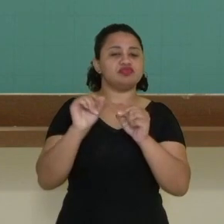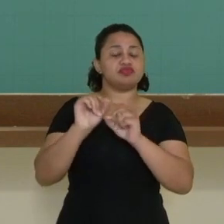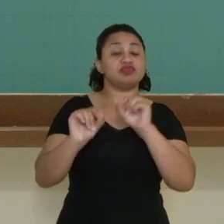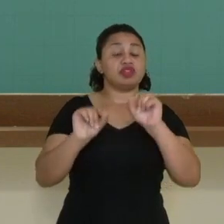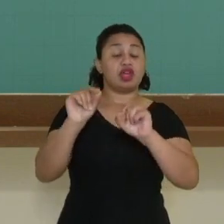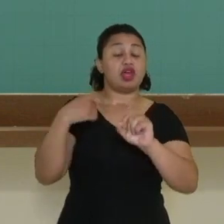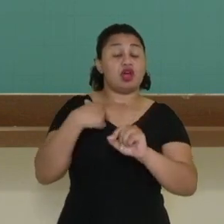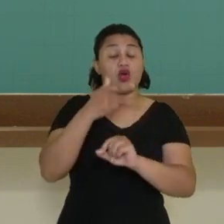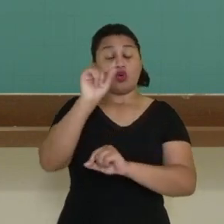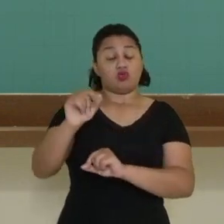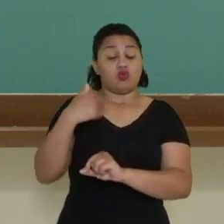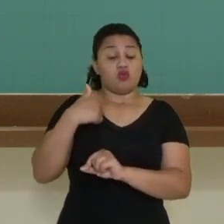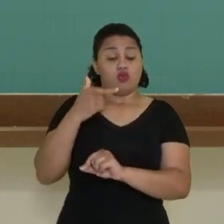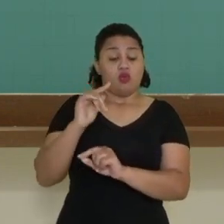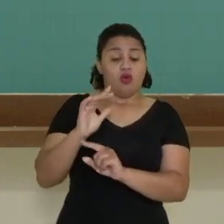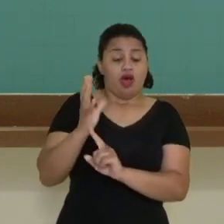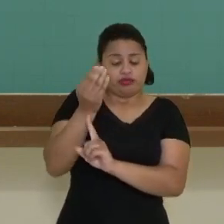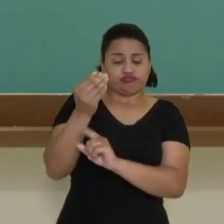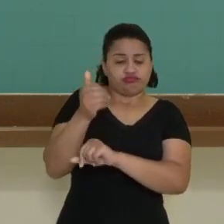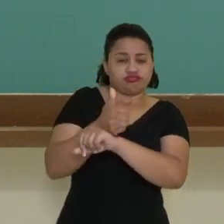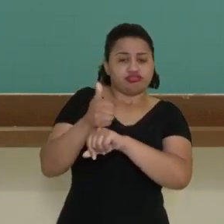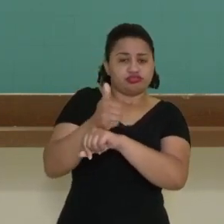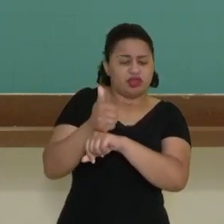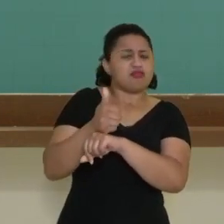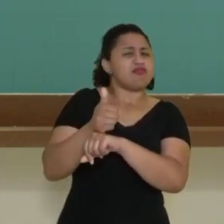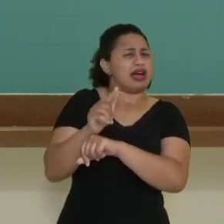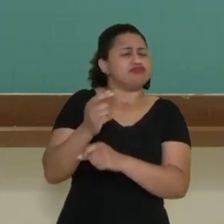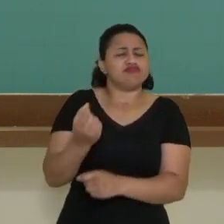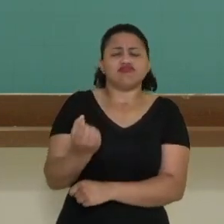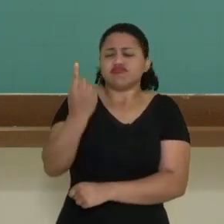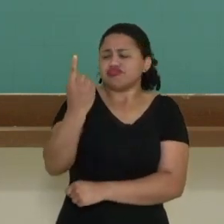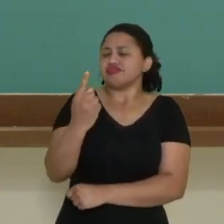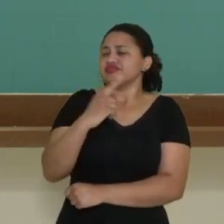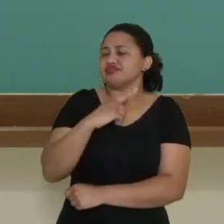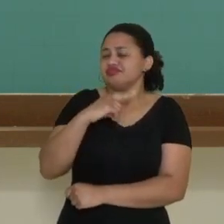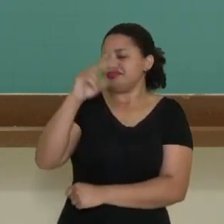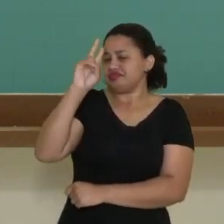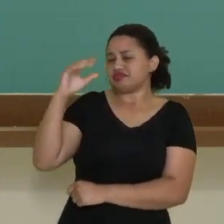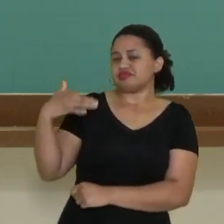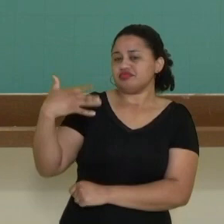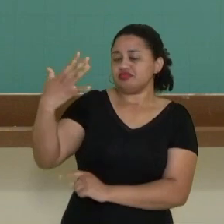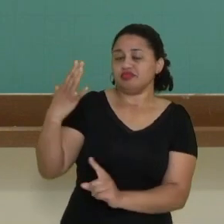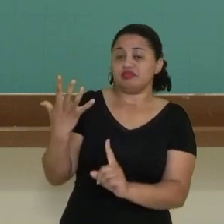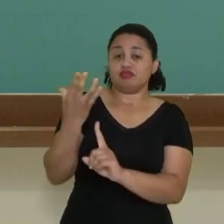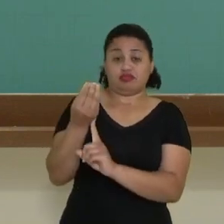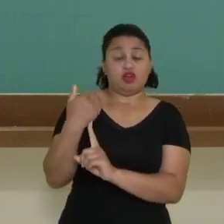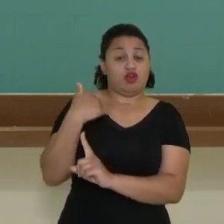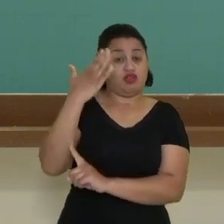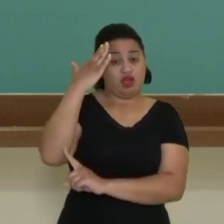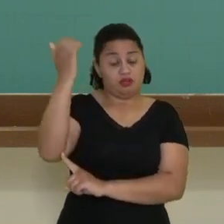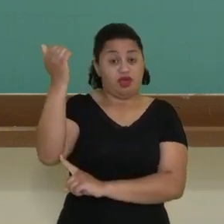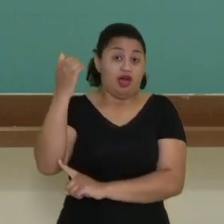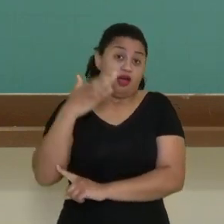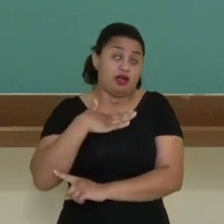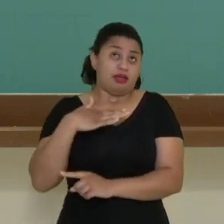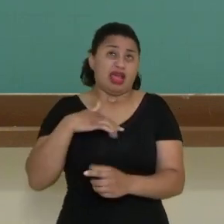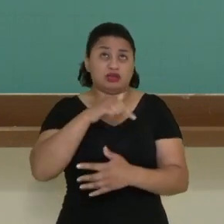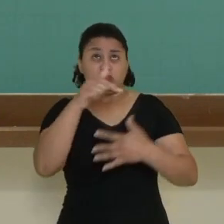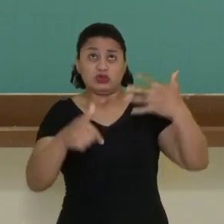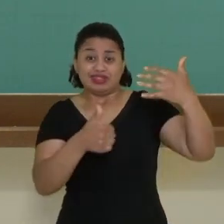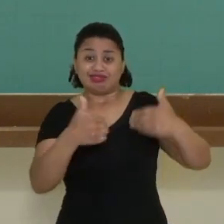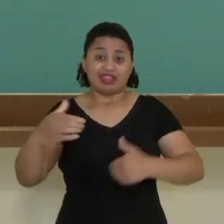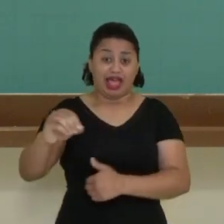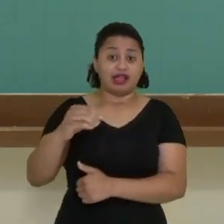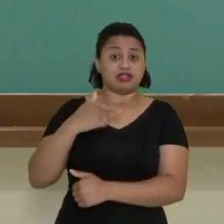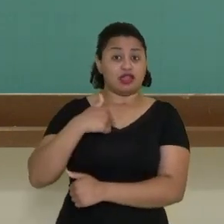emblemáticos, de um dos artistas mais excêntricos da história da arte, e tá no meu top 10 de artistas preferidos,